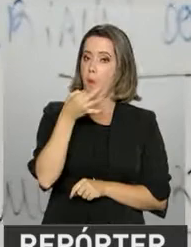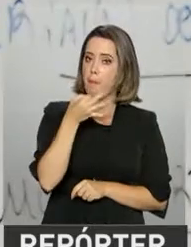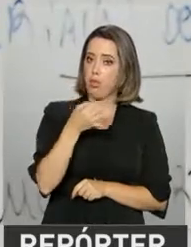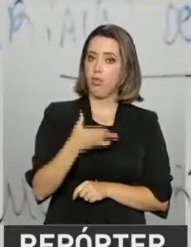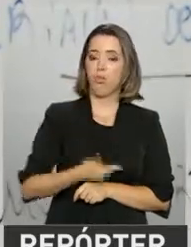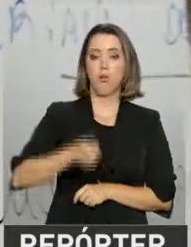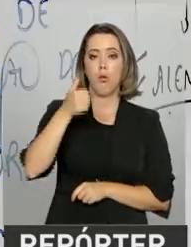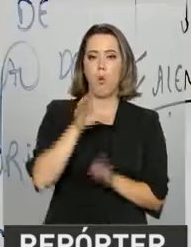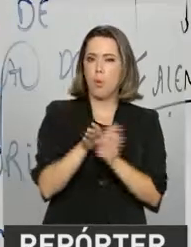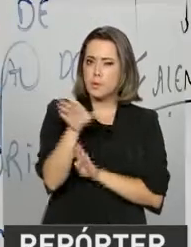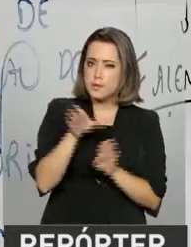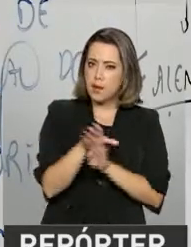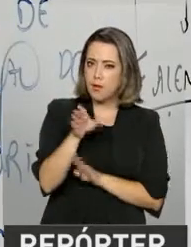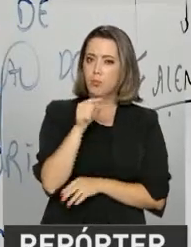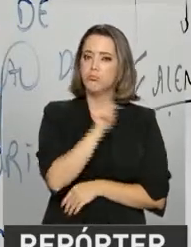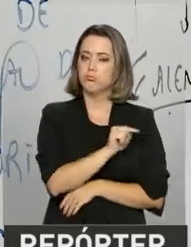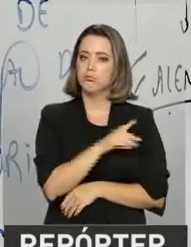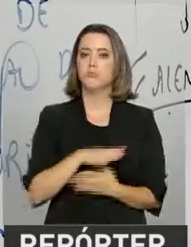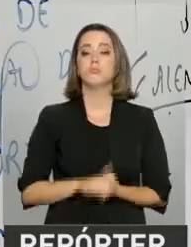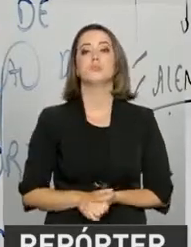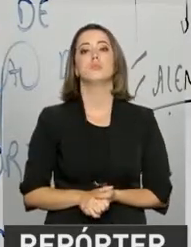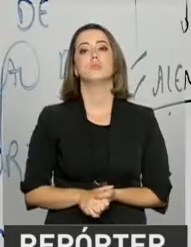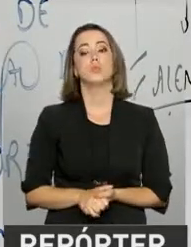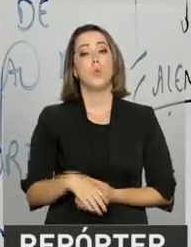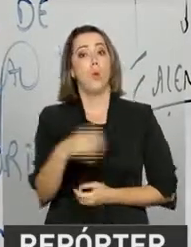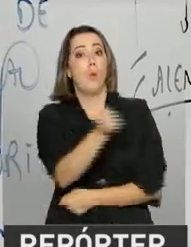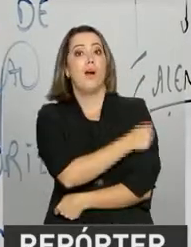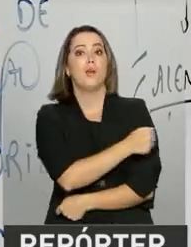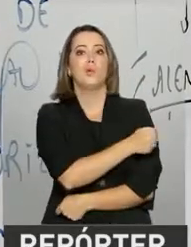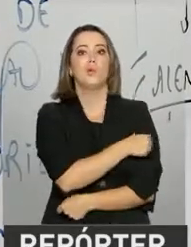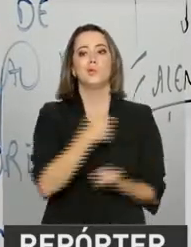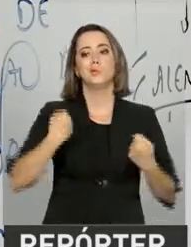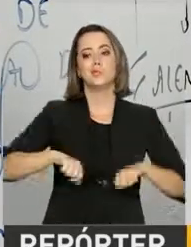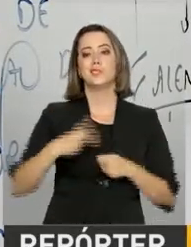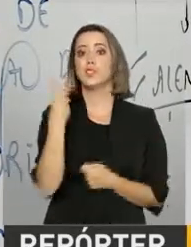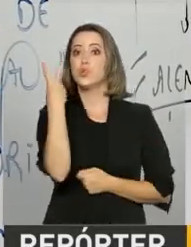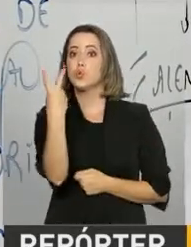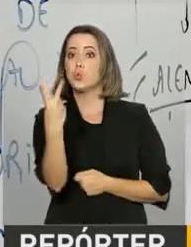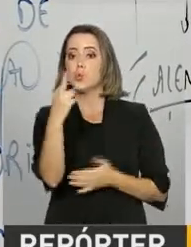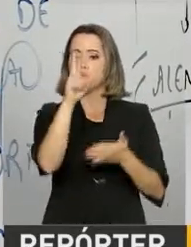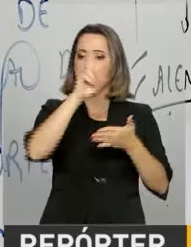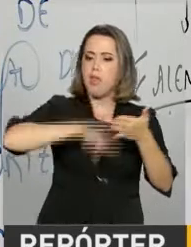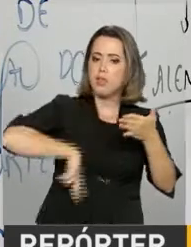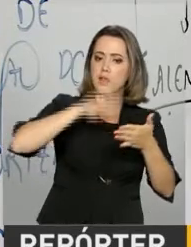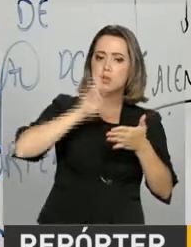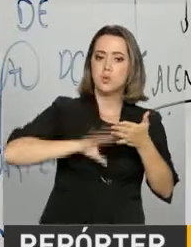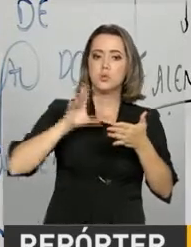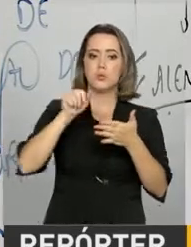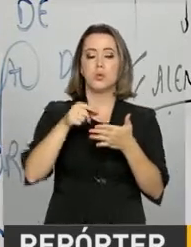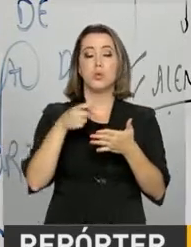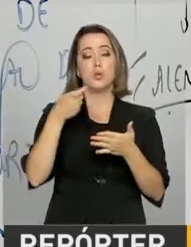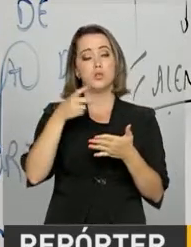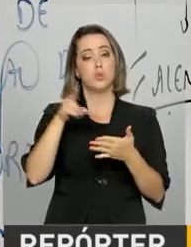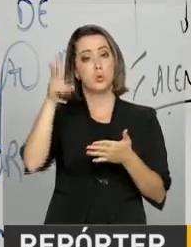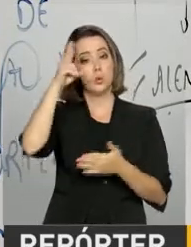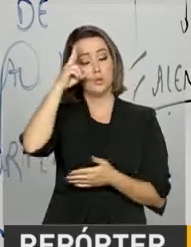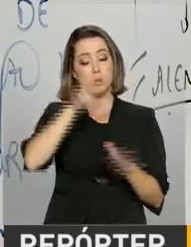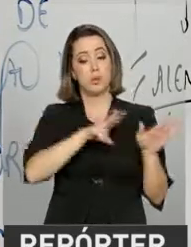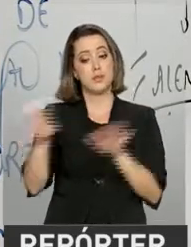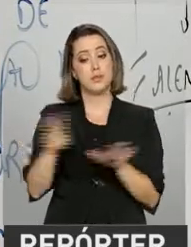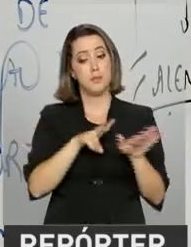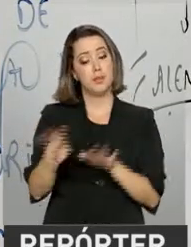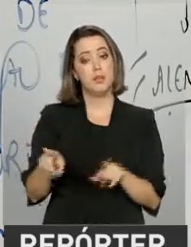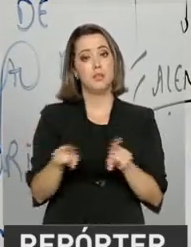se preparando o aluno tem que fazer no mínimo duas redações por semana ele tem que treinar o